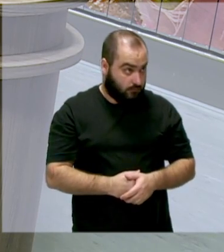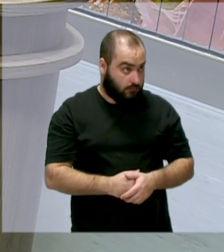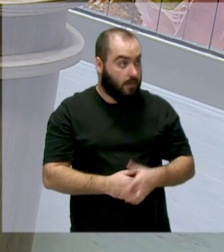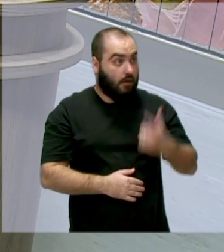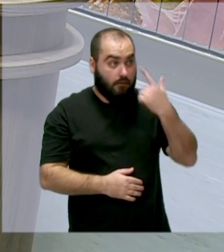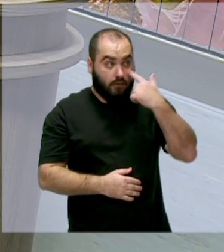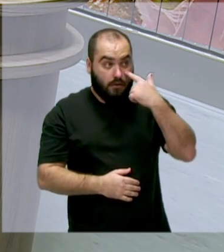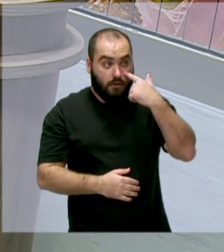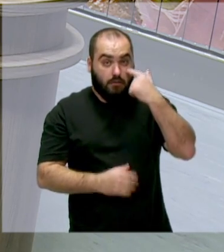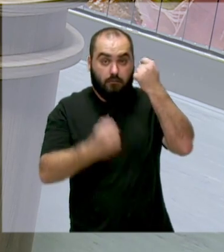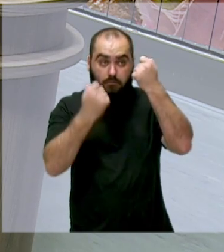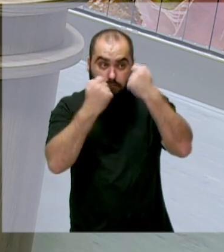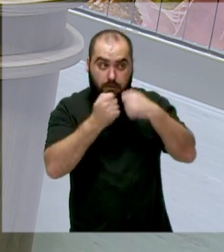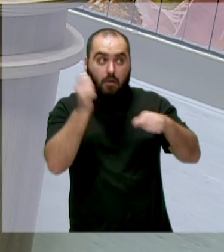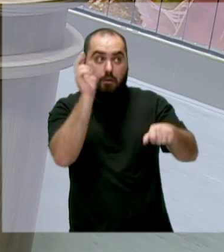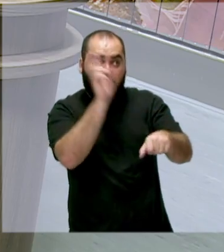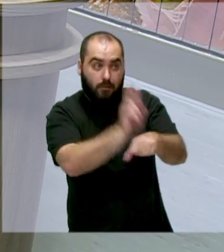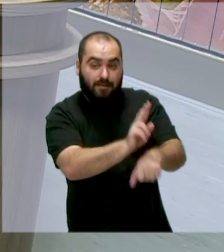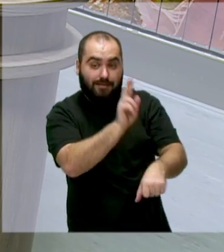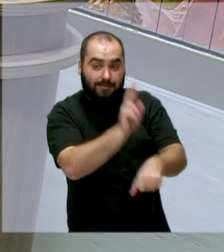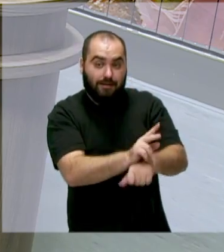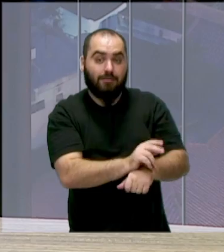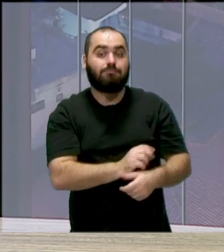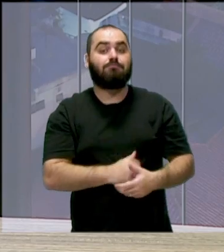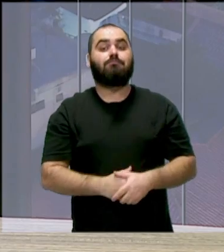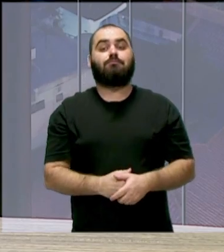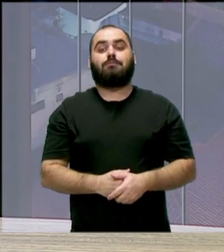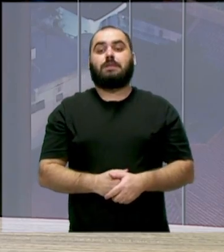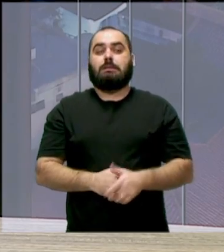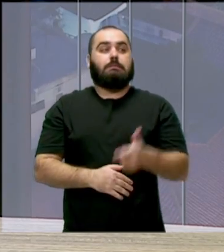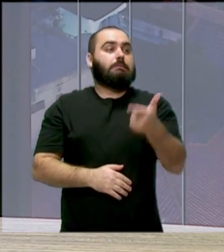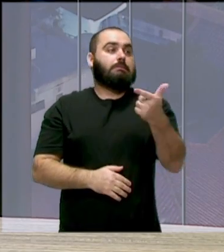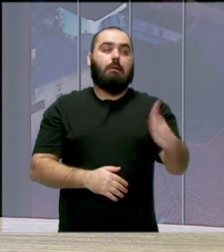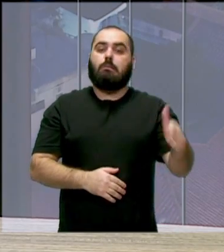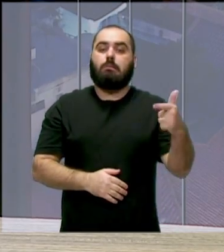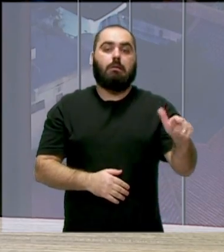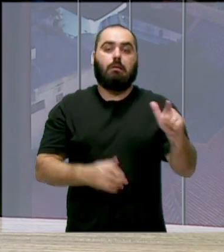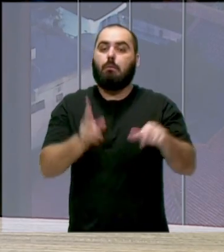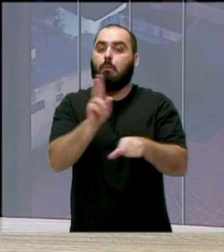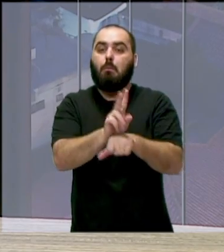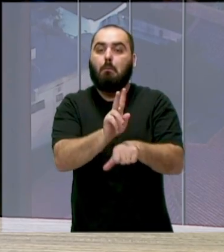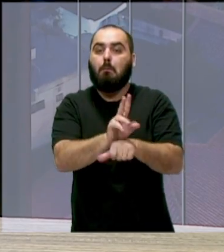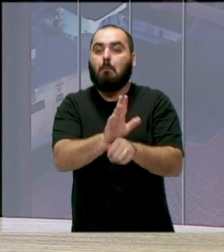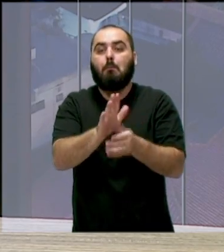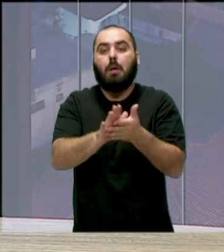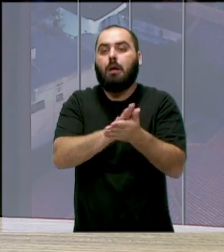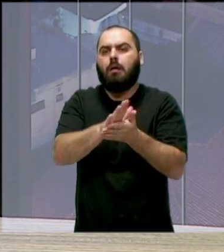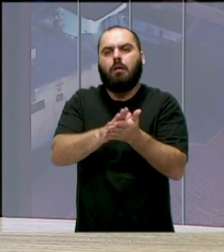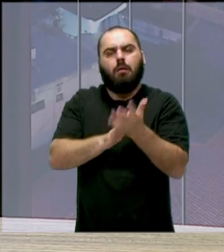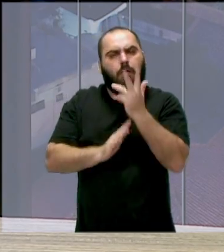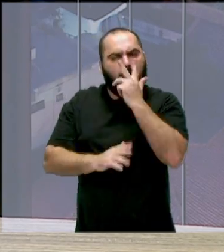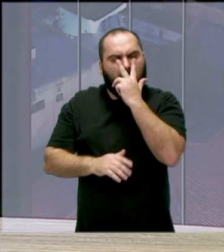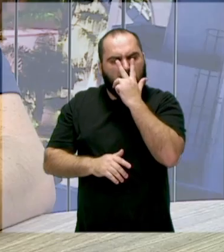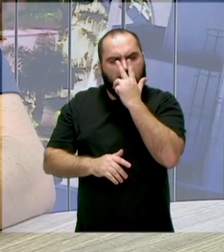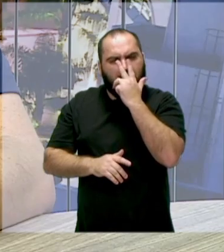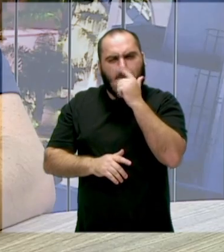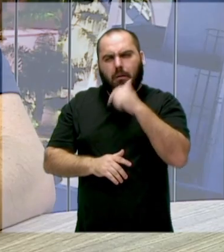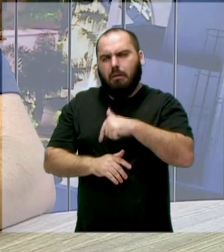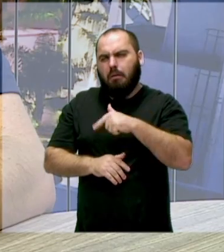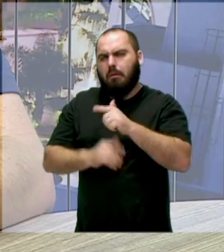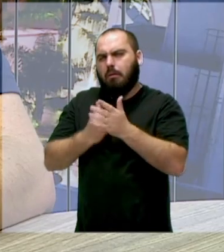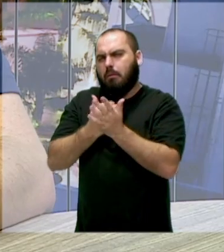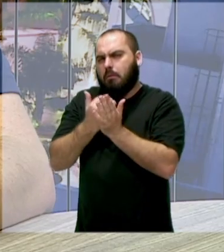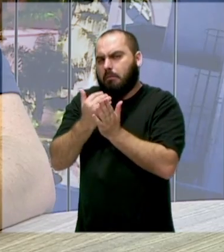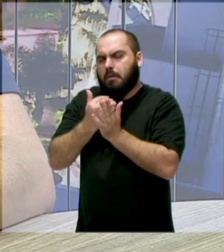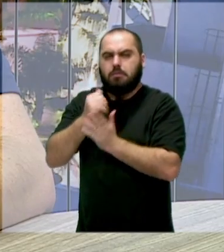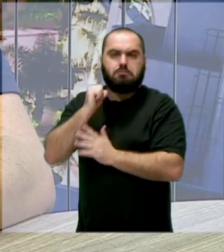é o cuidado, né? O cuidado é uma coisa que não se tem, tanto que, se eu não me engano, eu acho que foi também agora no início de abril que